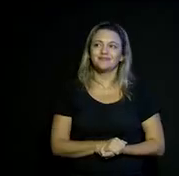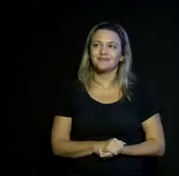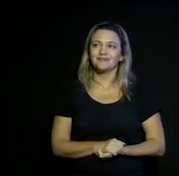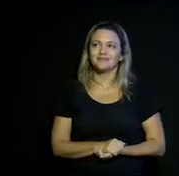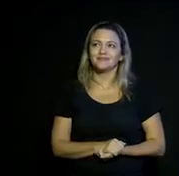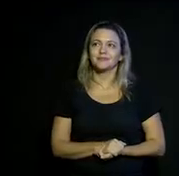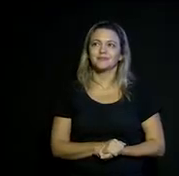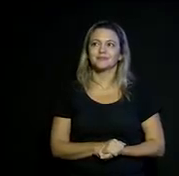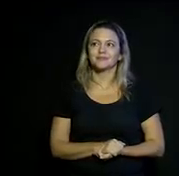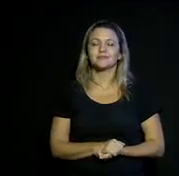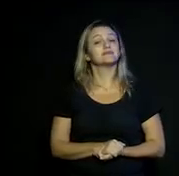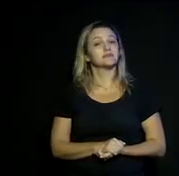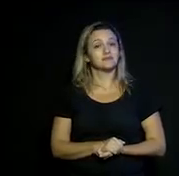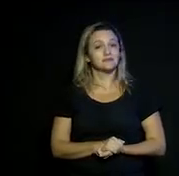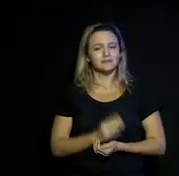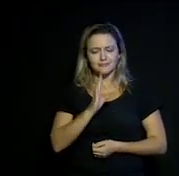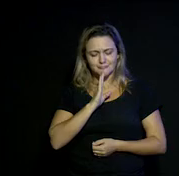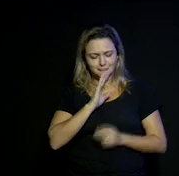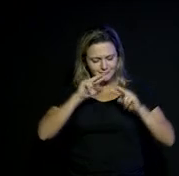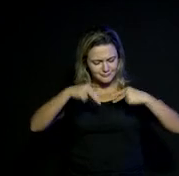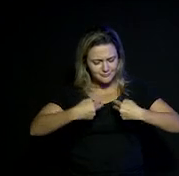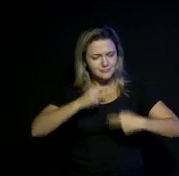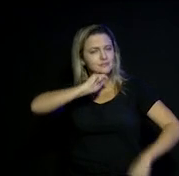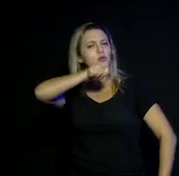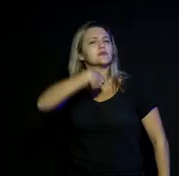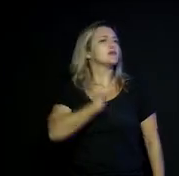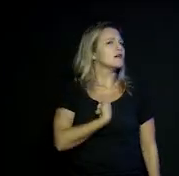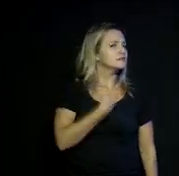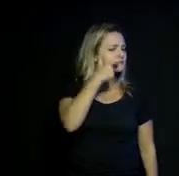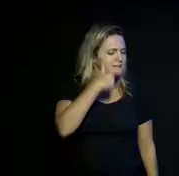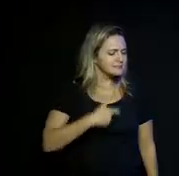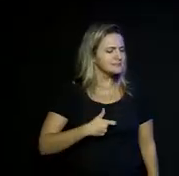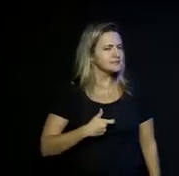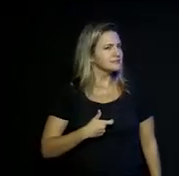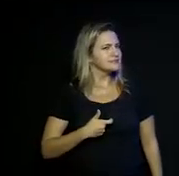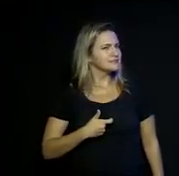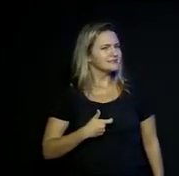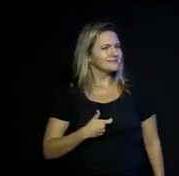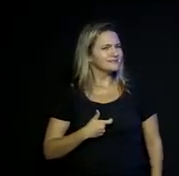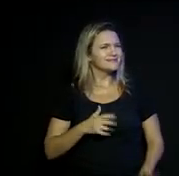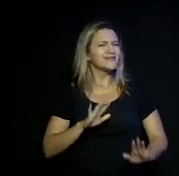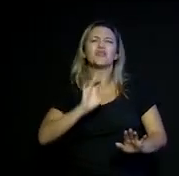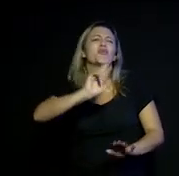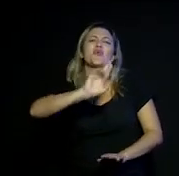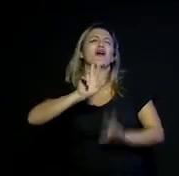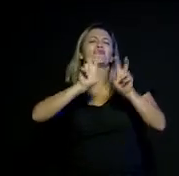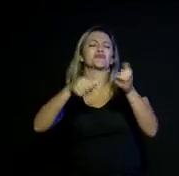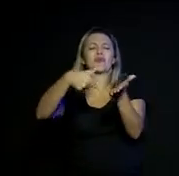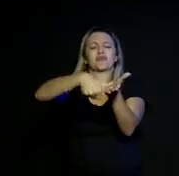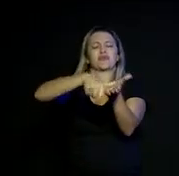Sê quem és, sabendo. Quem é você? Não me dê esse monte de papel que tem no seu